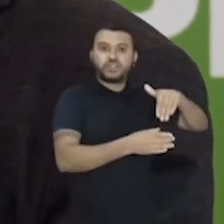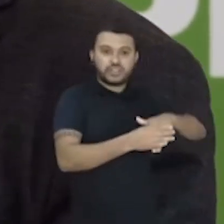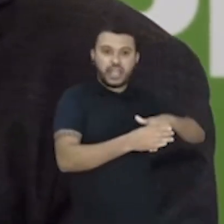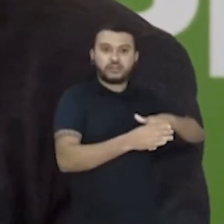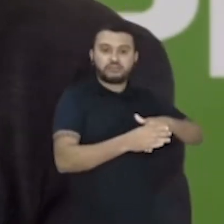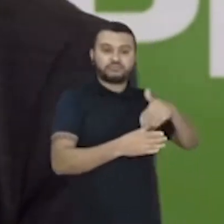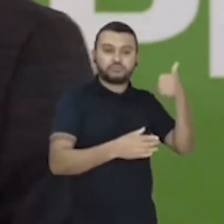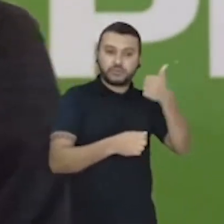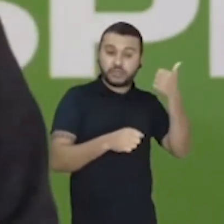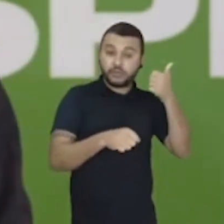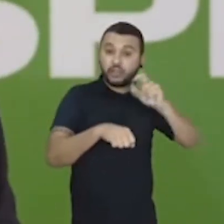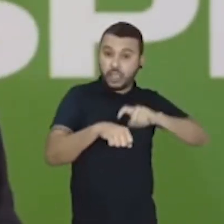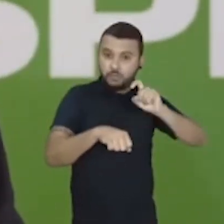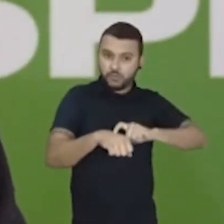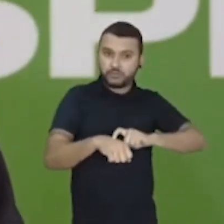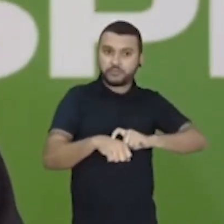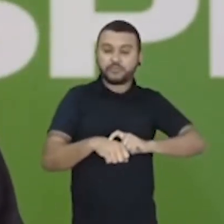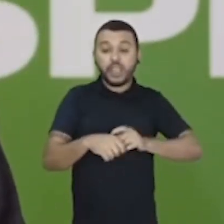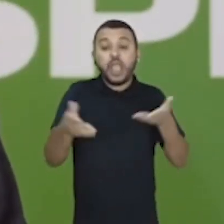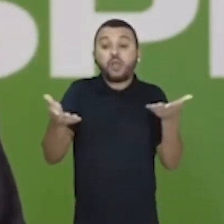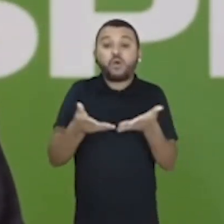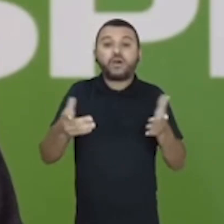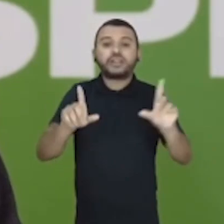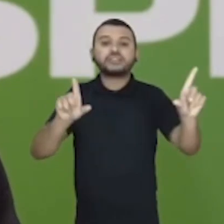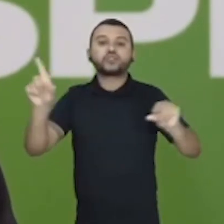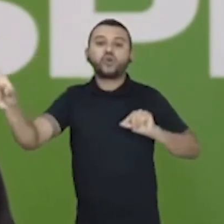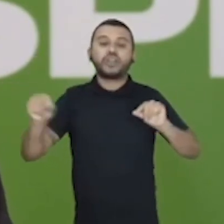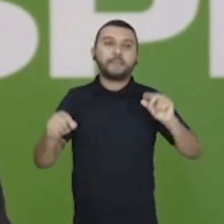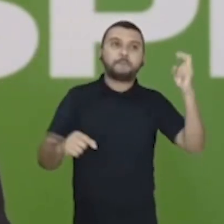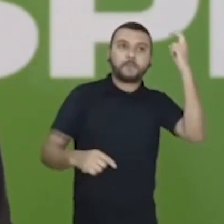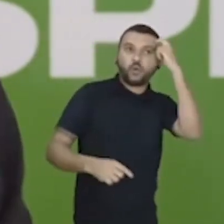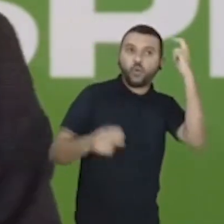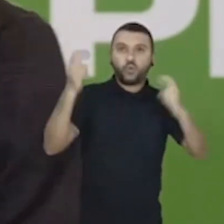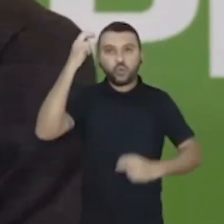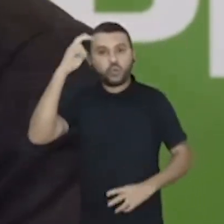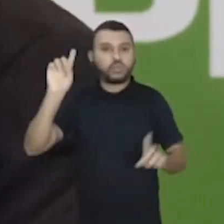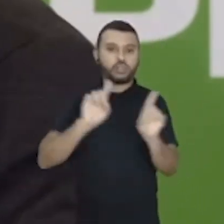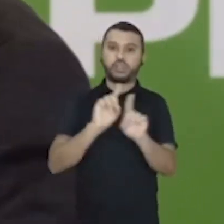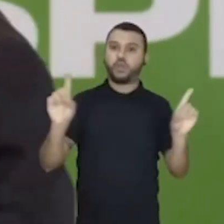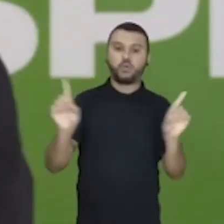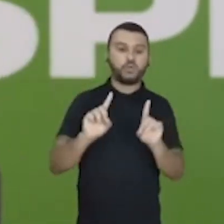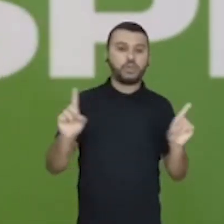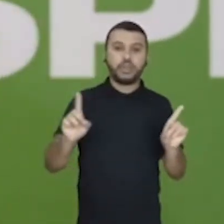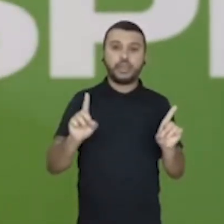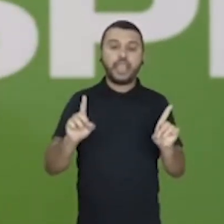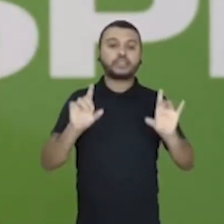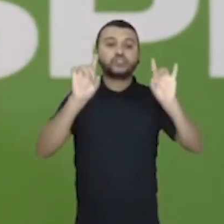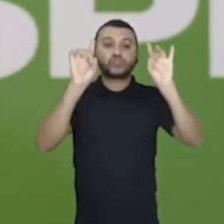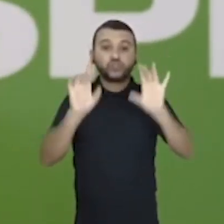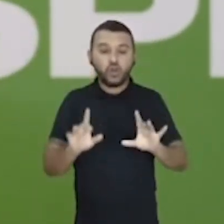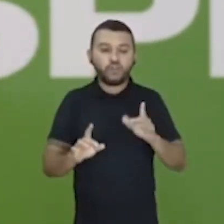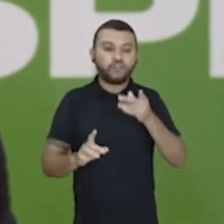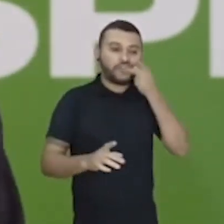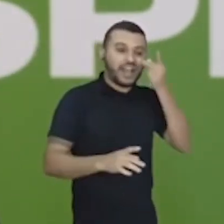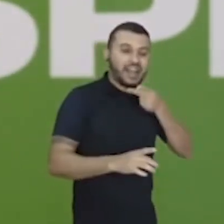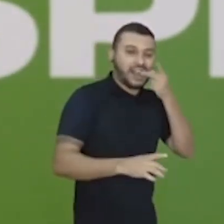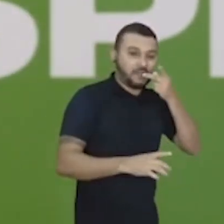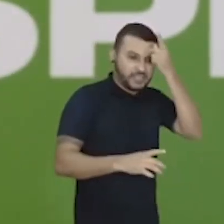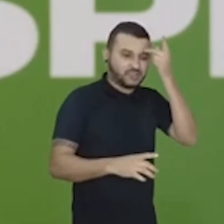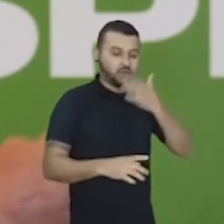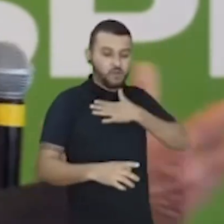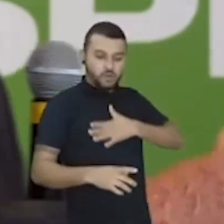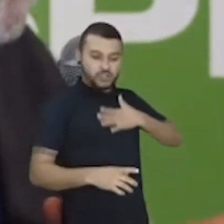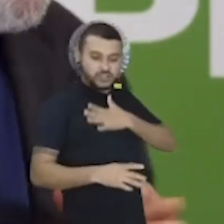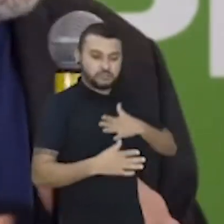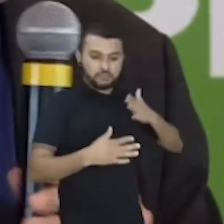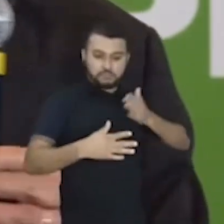agora a escolha não é ideológica agora a gente não vai dar só vamos conversar com Fulano porque Fulano eu sei que gosta de mim ou